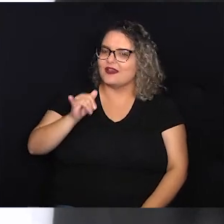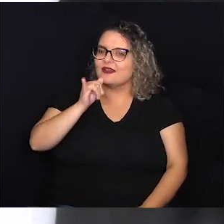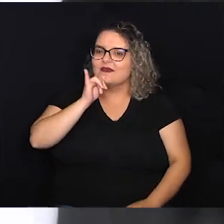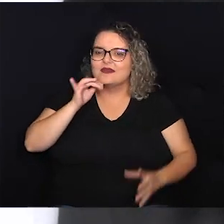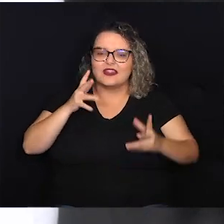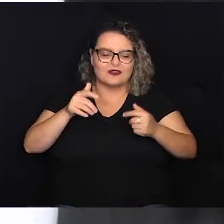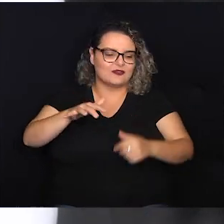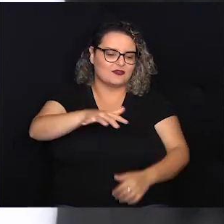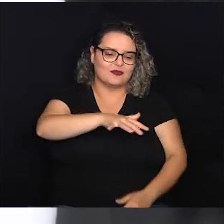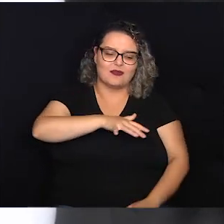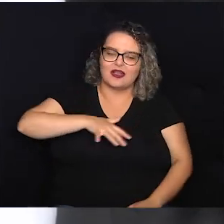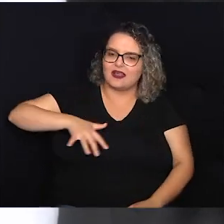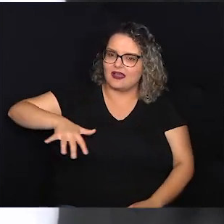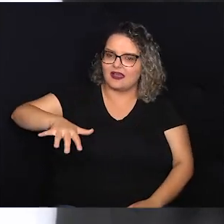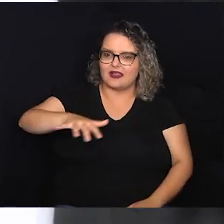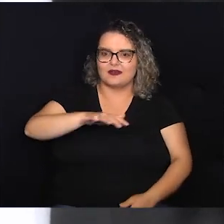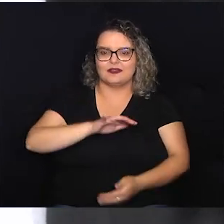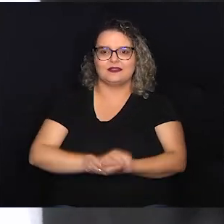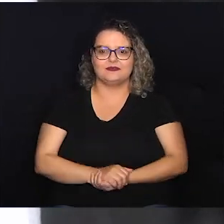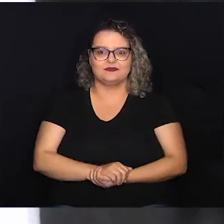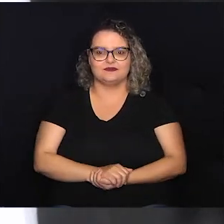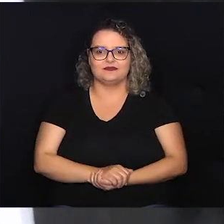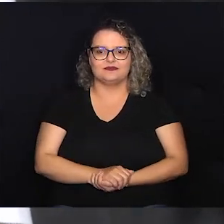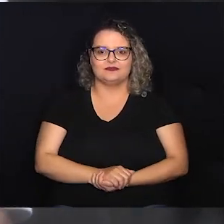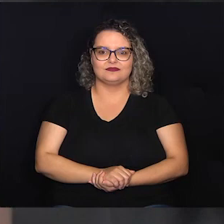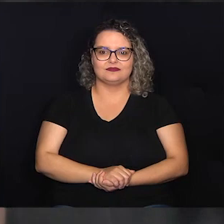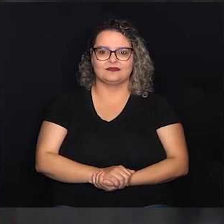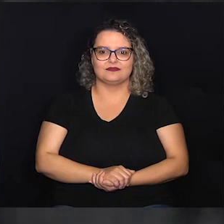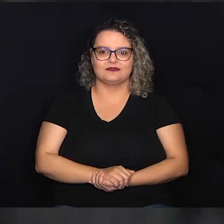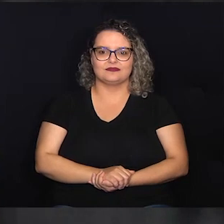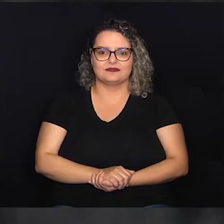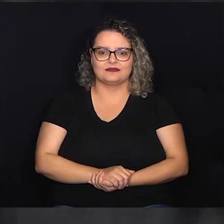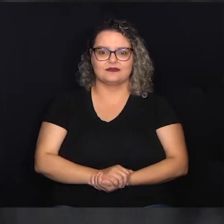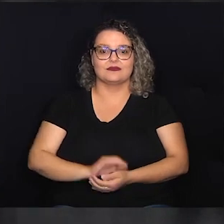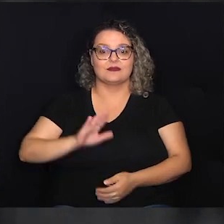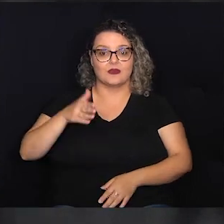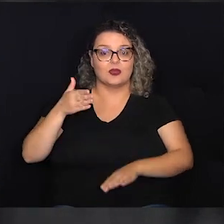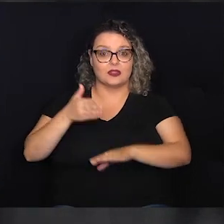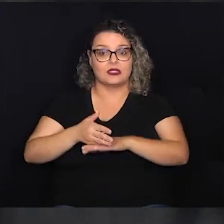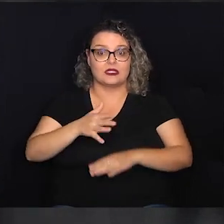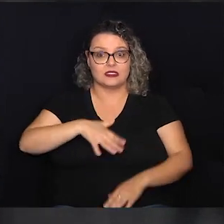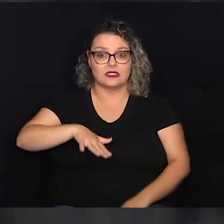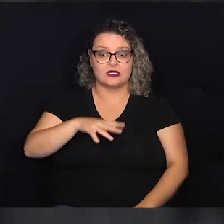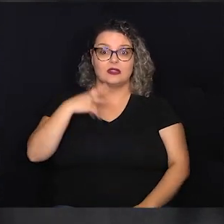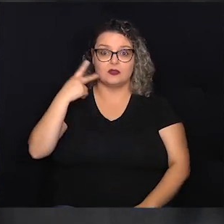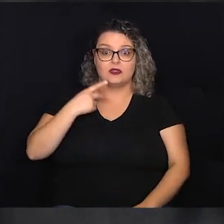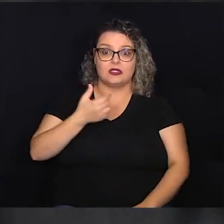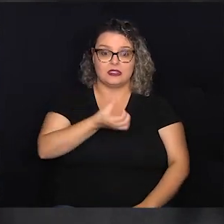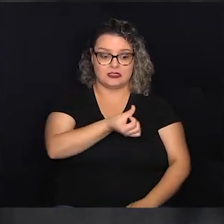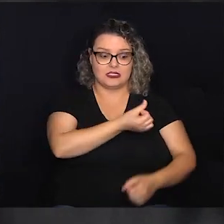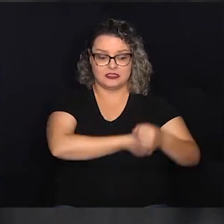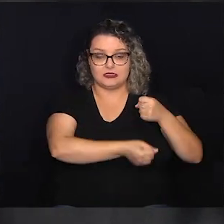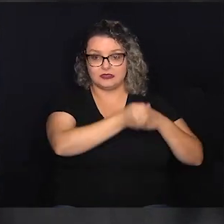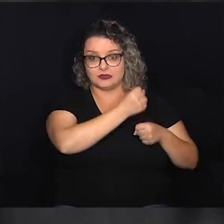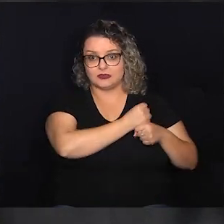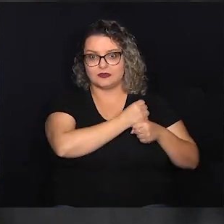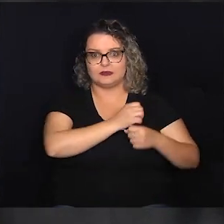região. Eu, quando entrei na política há 6 anos,